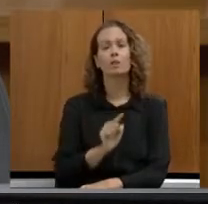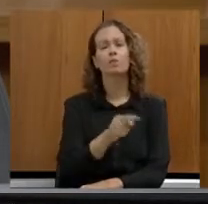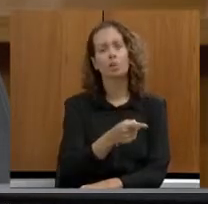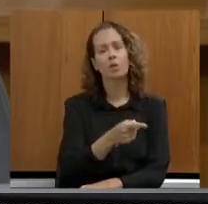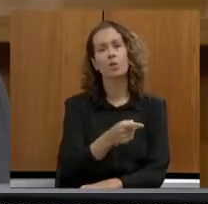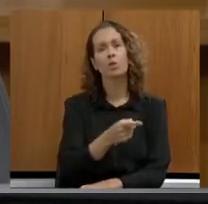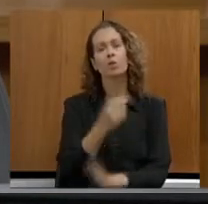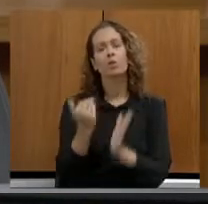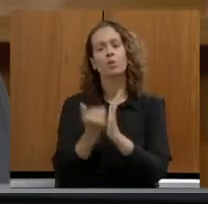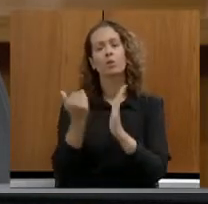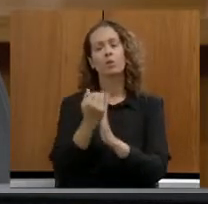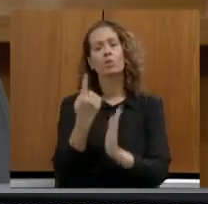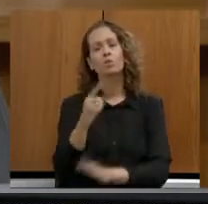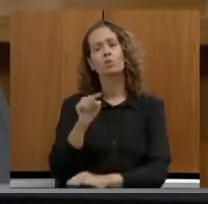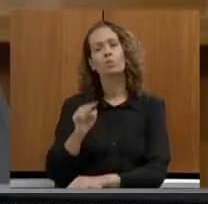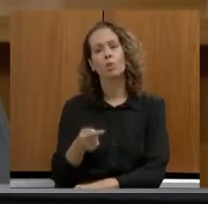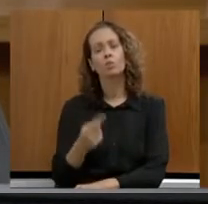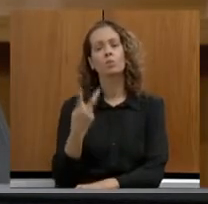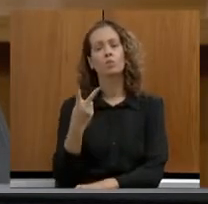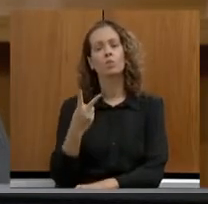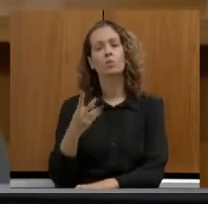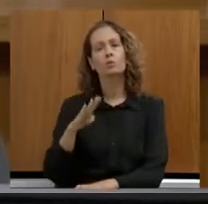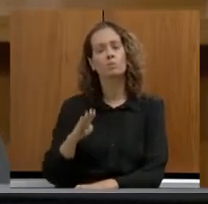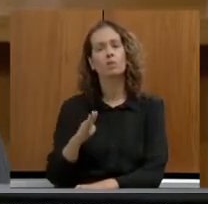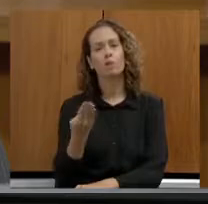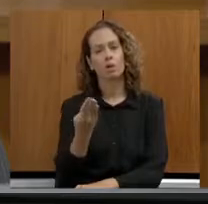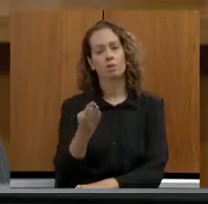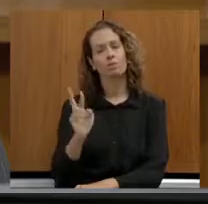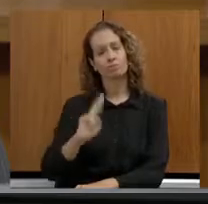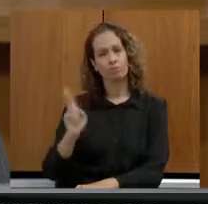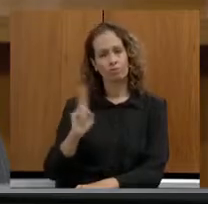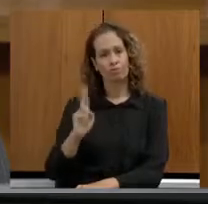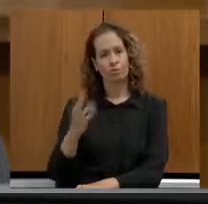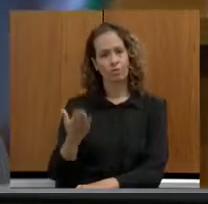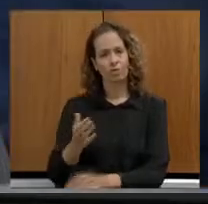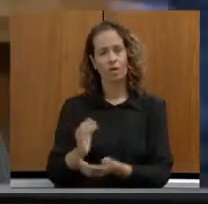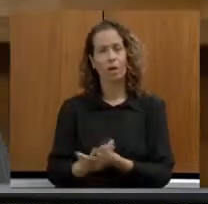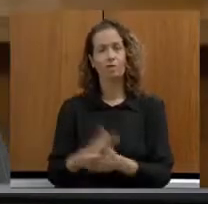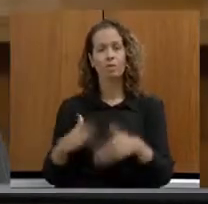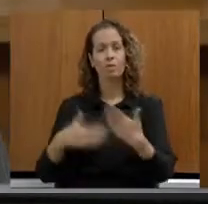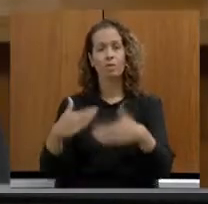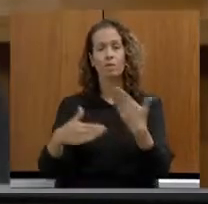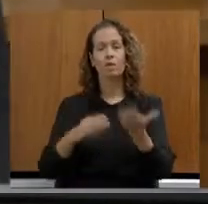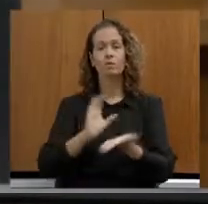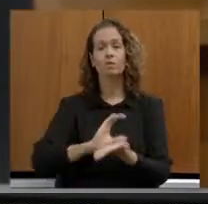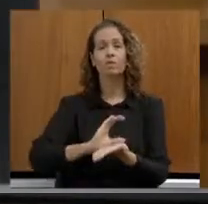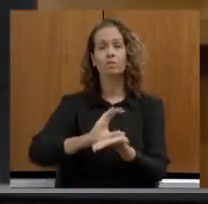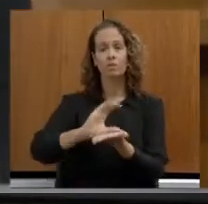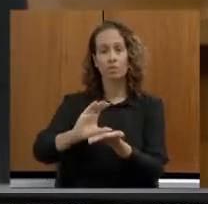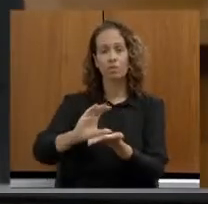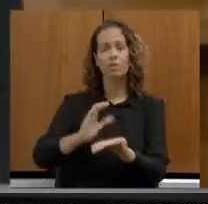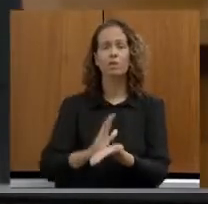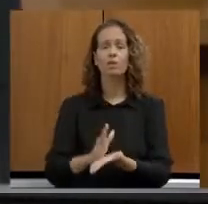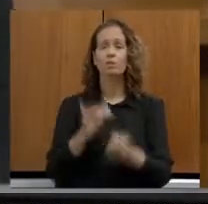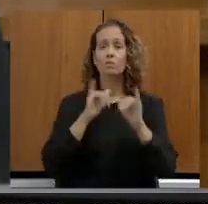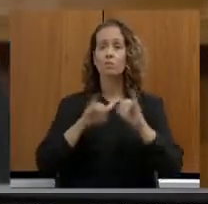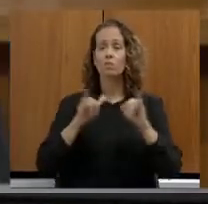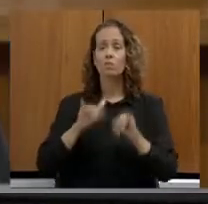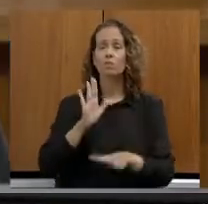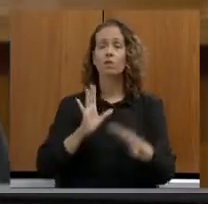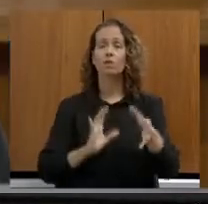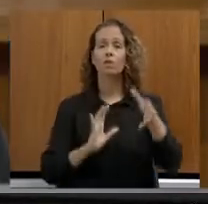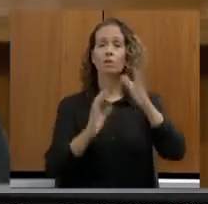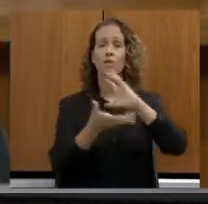deputado a deputada para 1.2 milhão de reais certo a partir desse processo dos investimentos a e eu não sei a